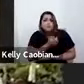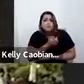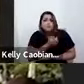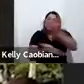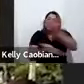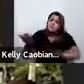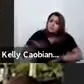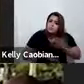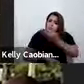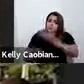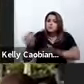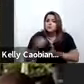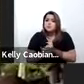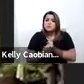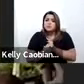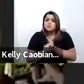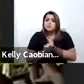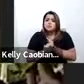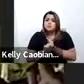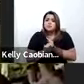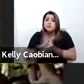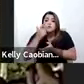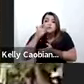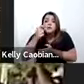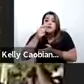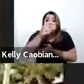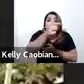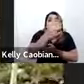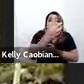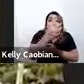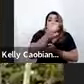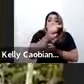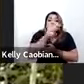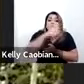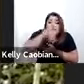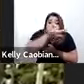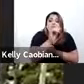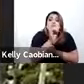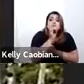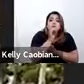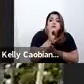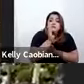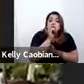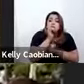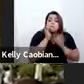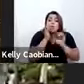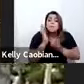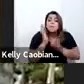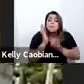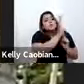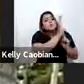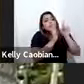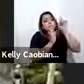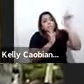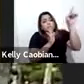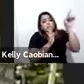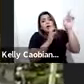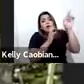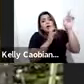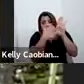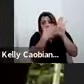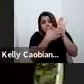esses 747 deram a todos os diretores e fiscais que existem aqui